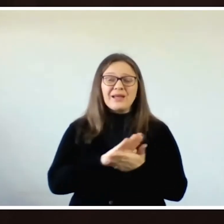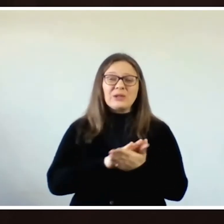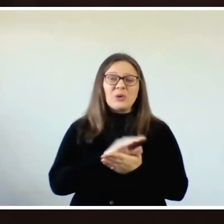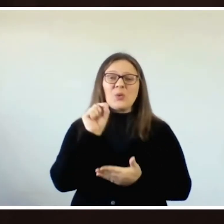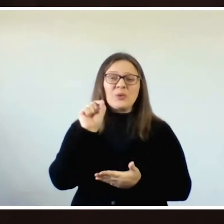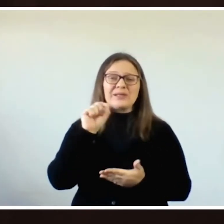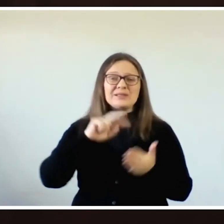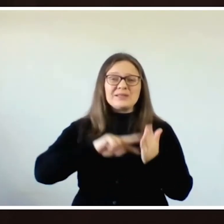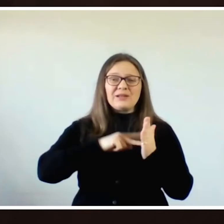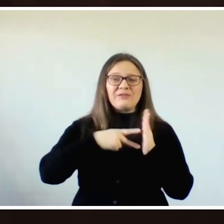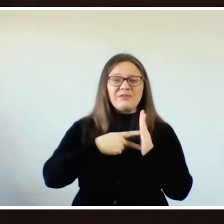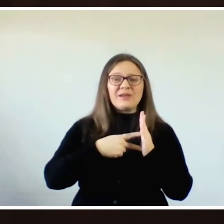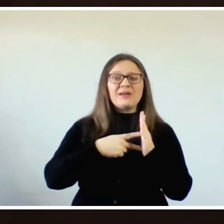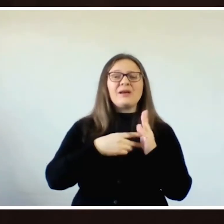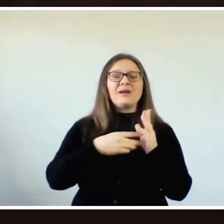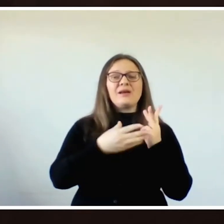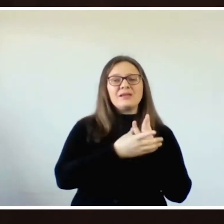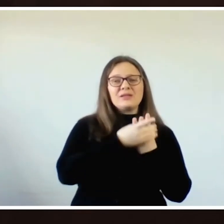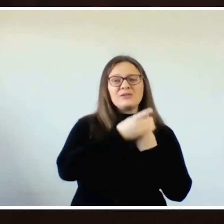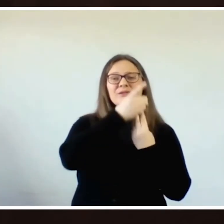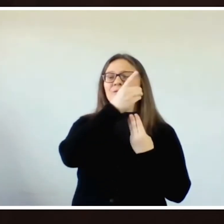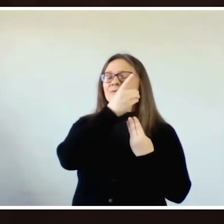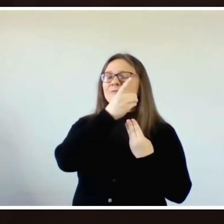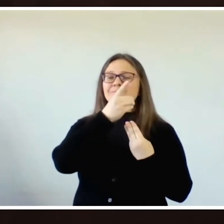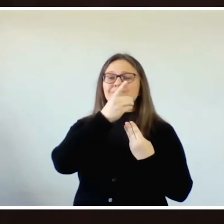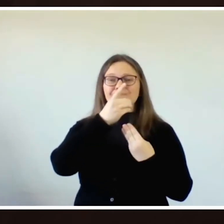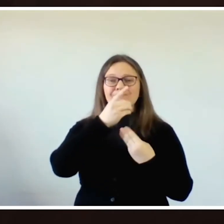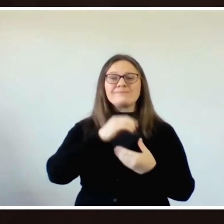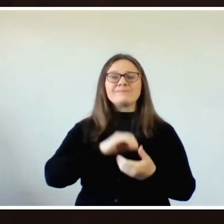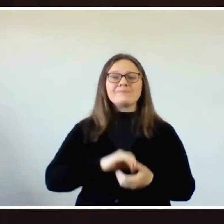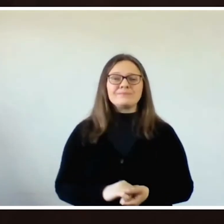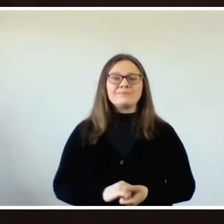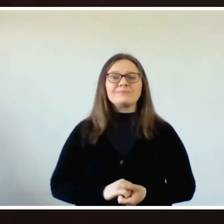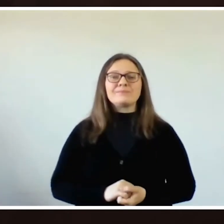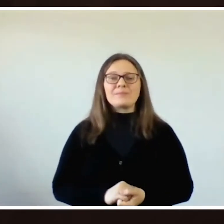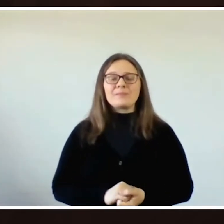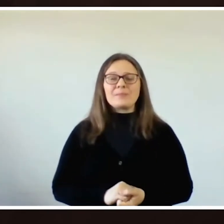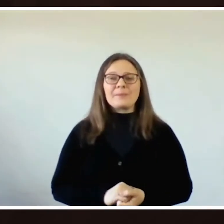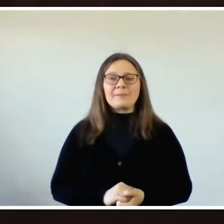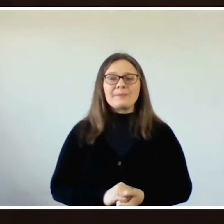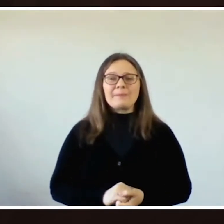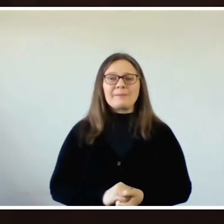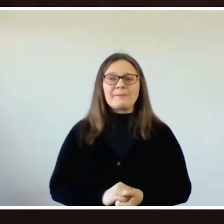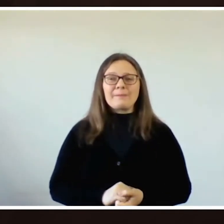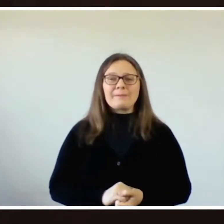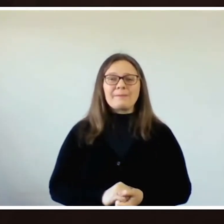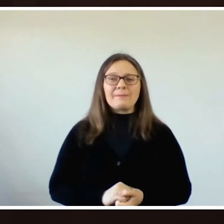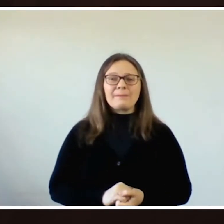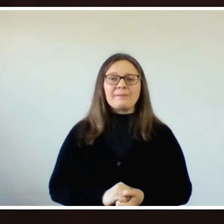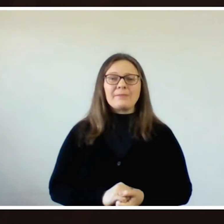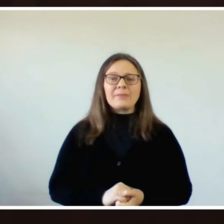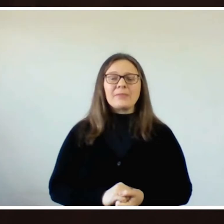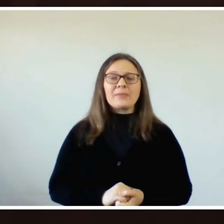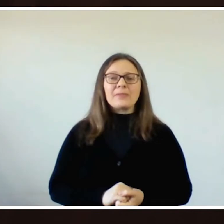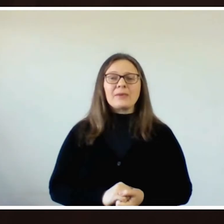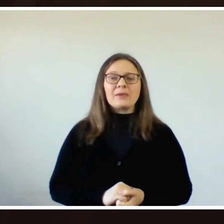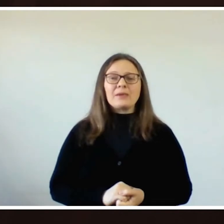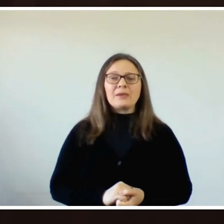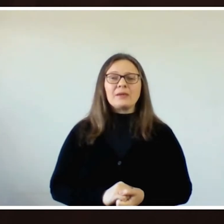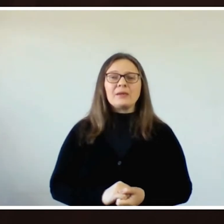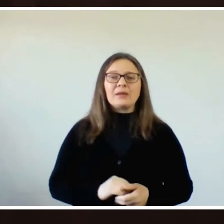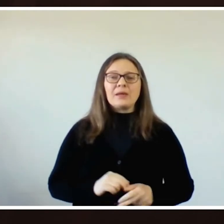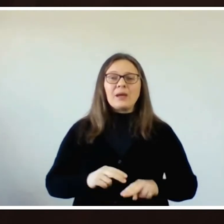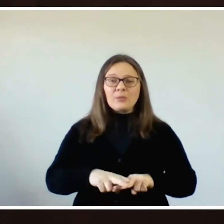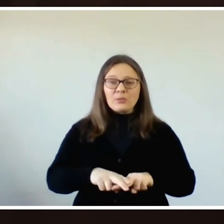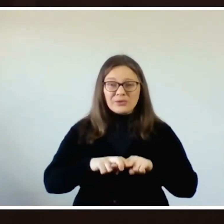a verdade sobre o Deus triuno. Aí então convoca-se o concílio de